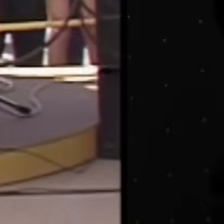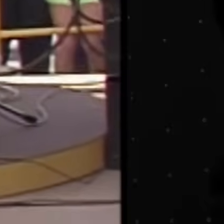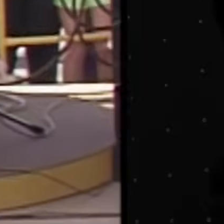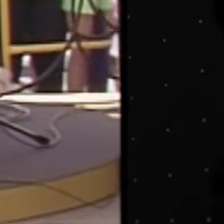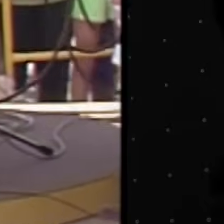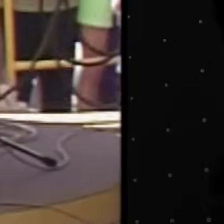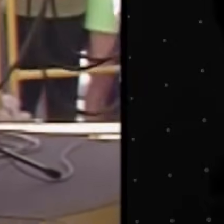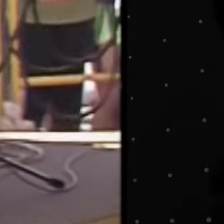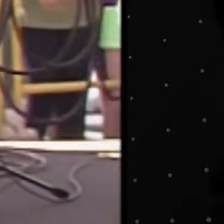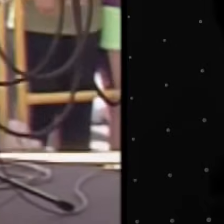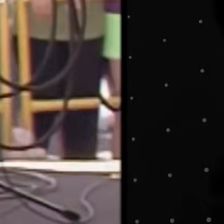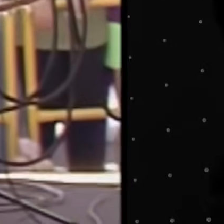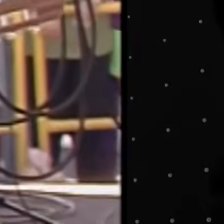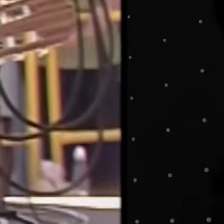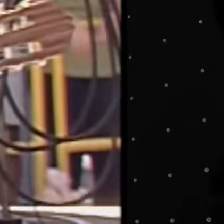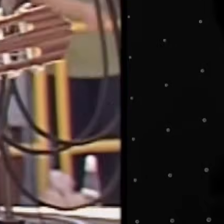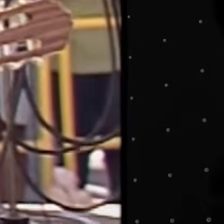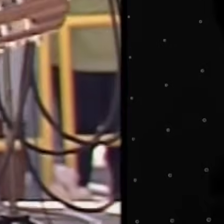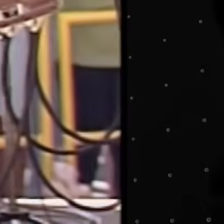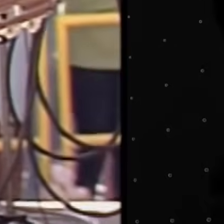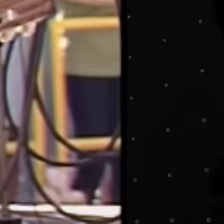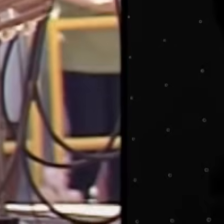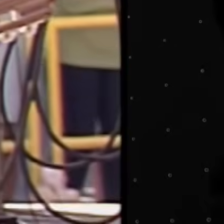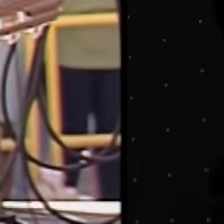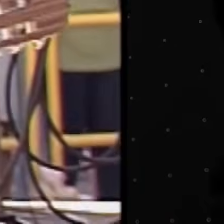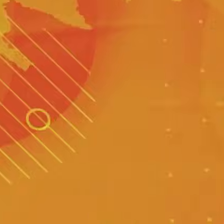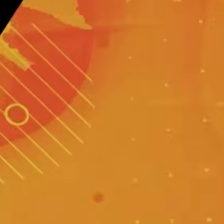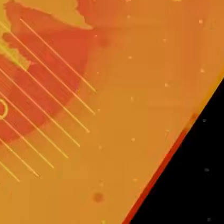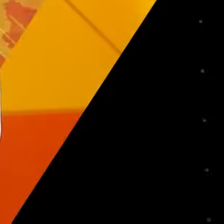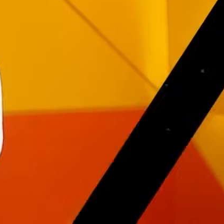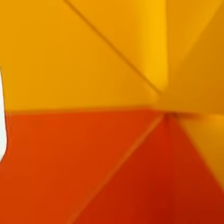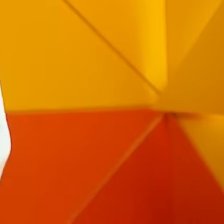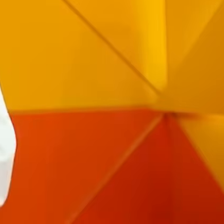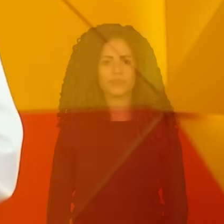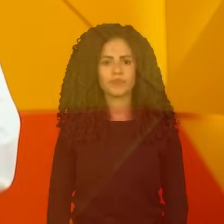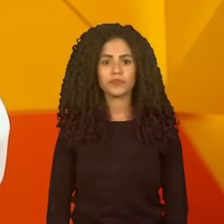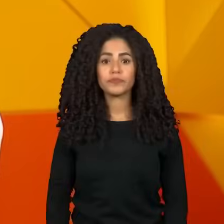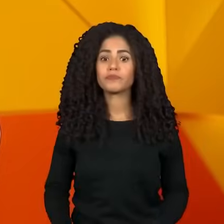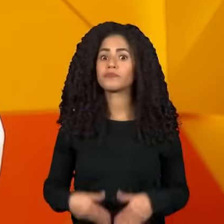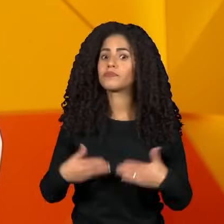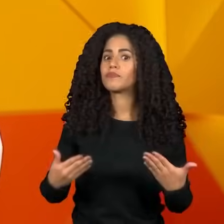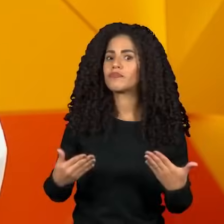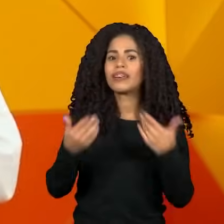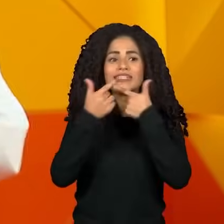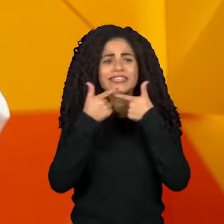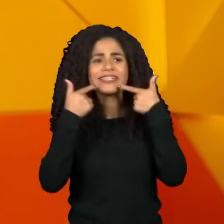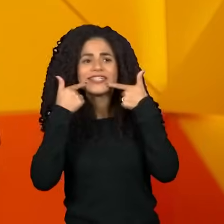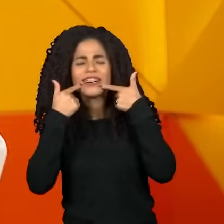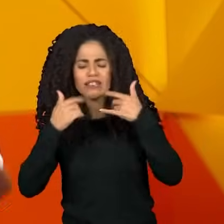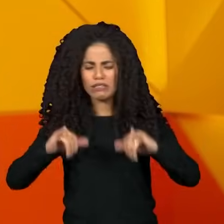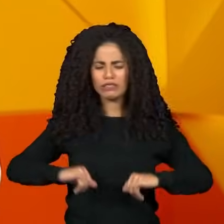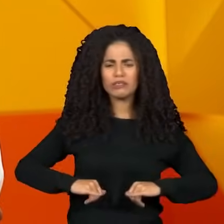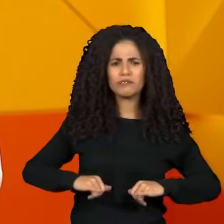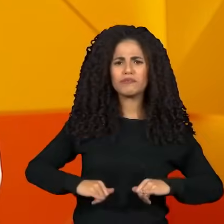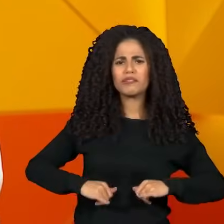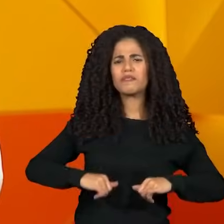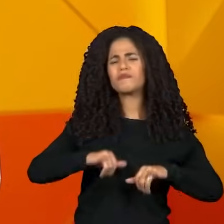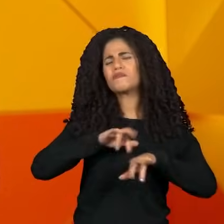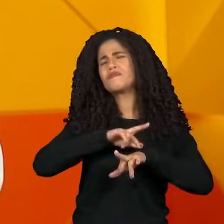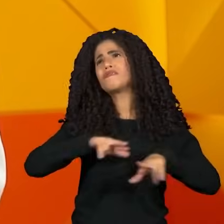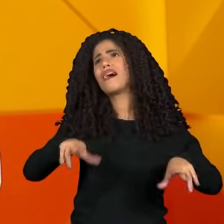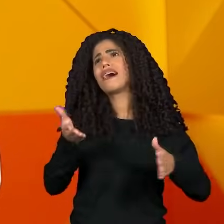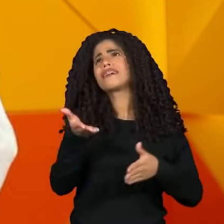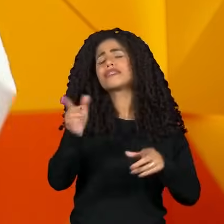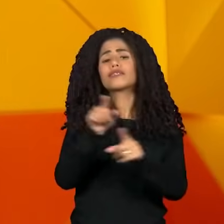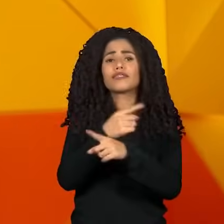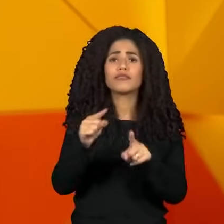coração. É a dor mais funda que a pessoa pode... Gente, eu já sorri, já sofri com várias dessas